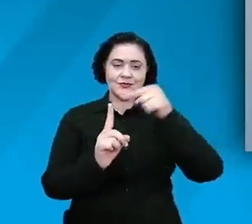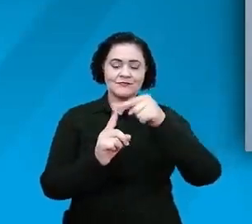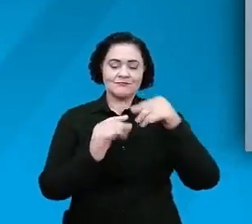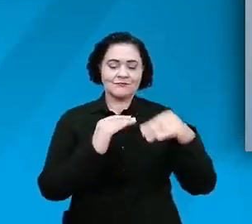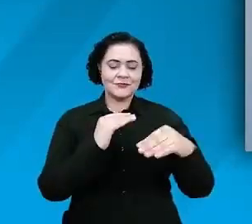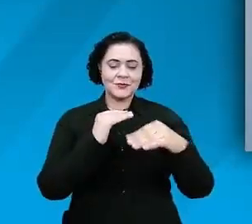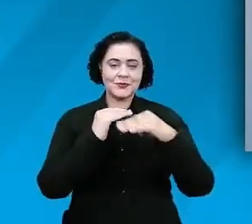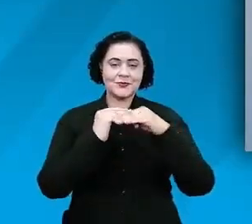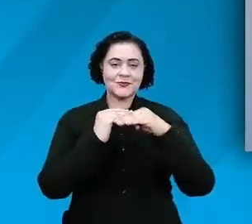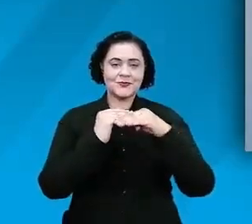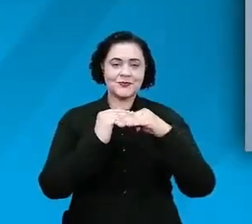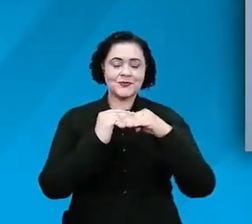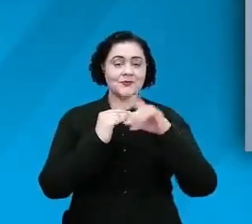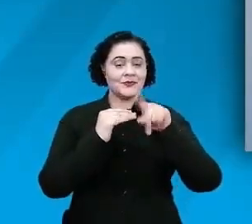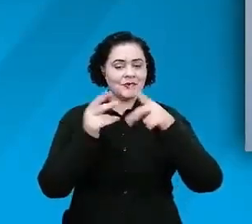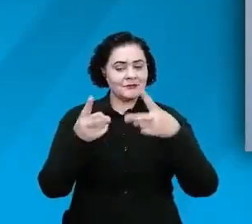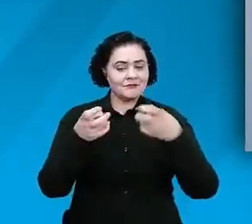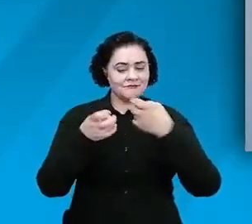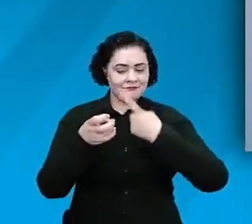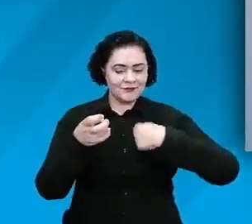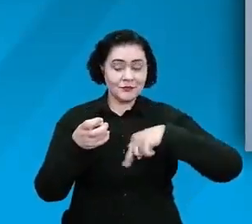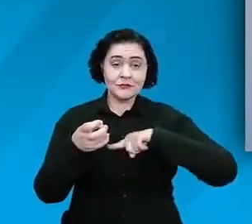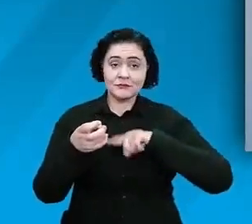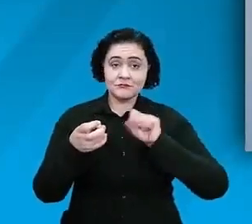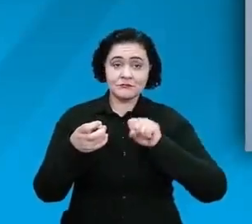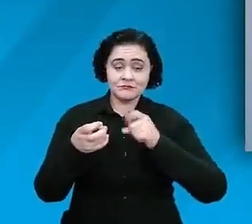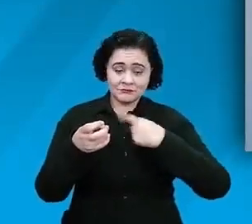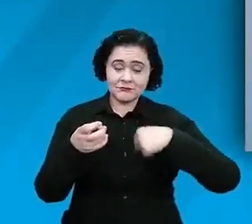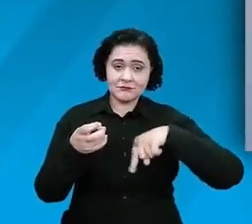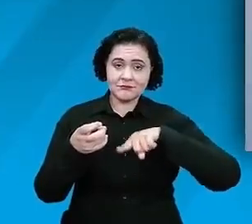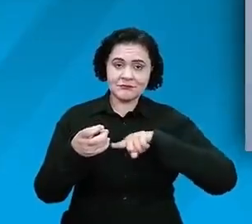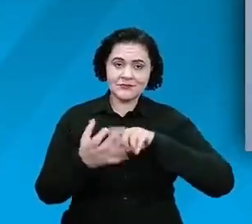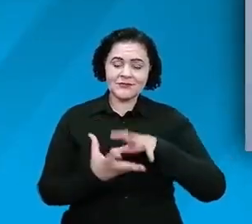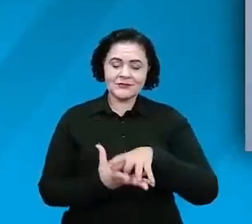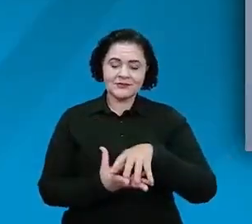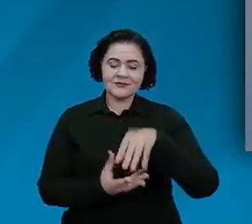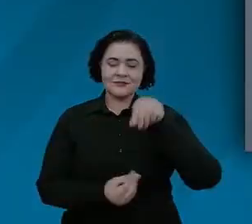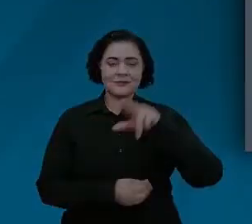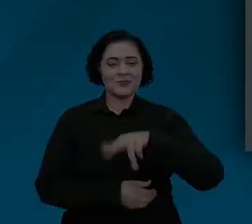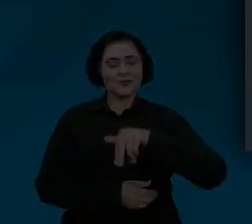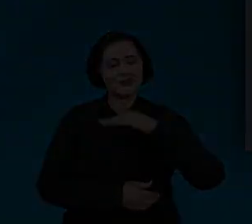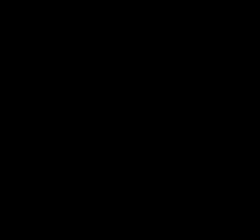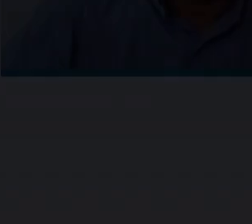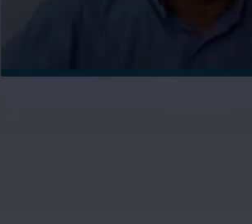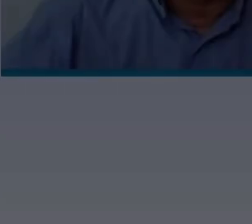comum: a percepção de que nós, sim, somos almas imortais.